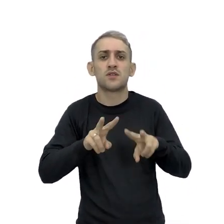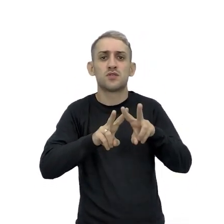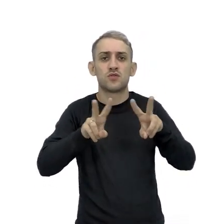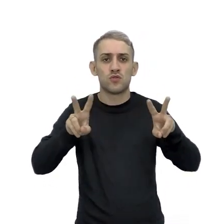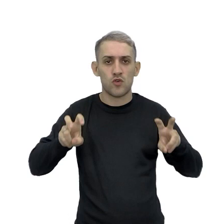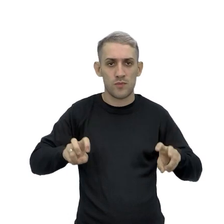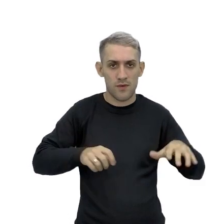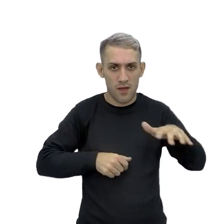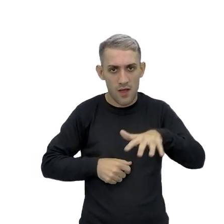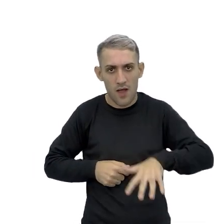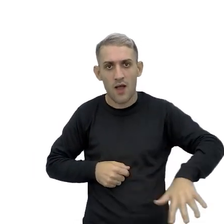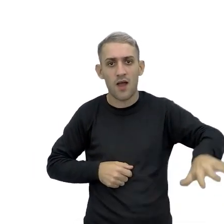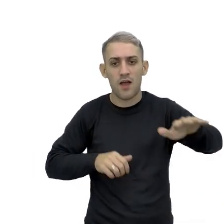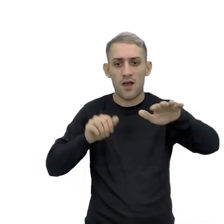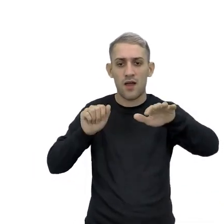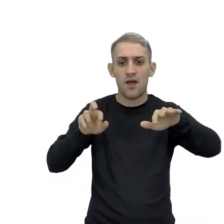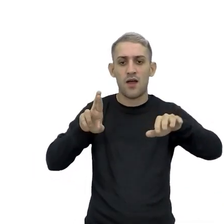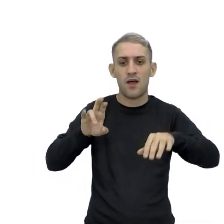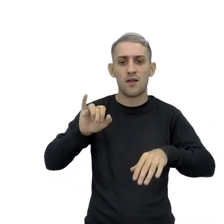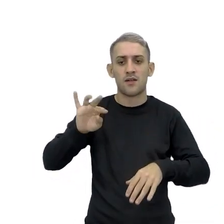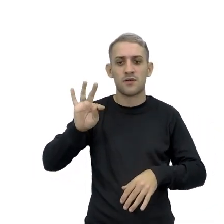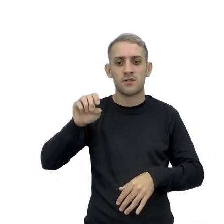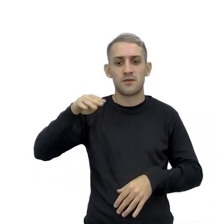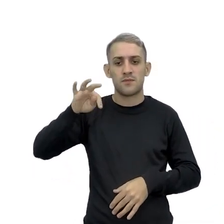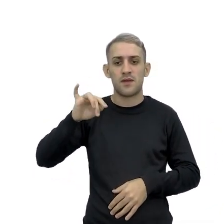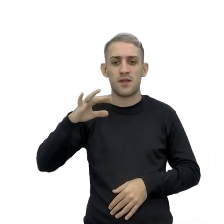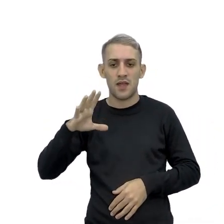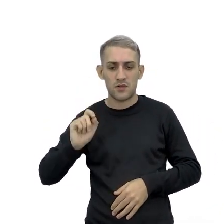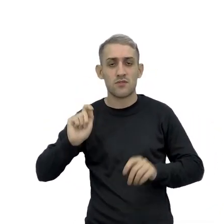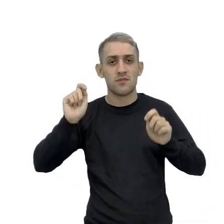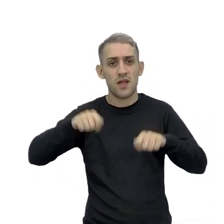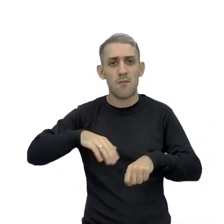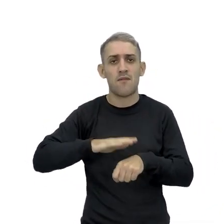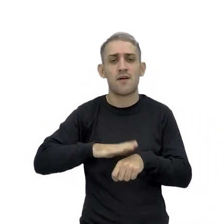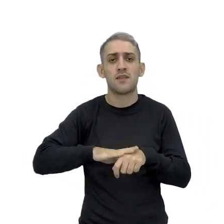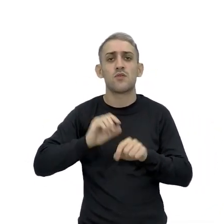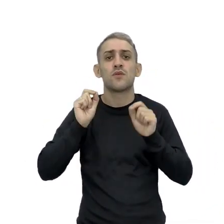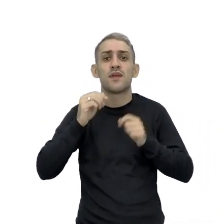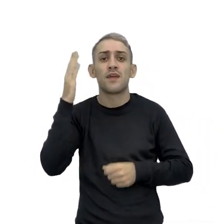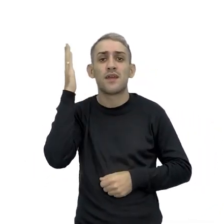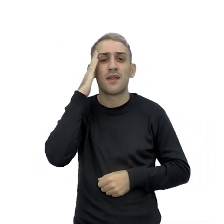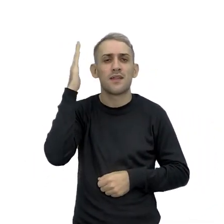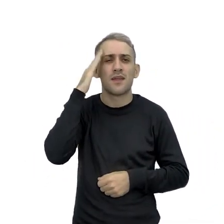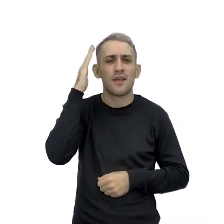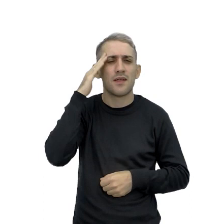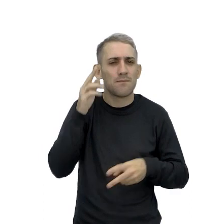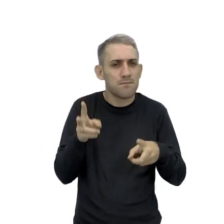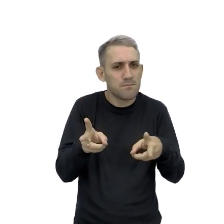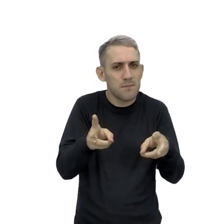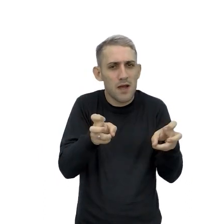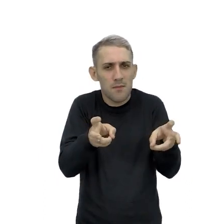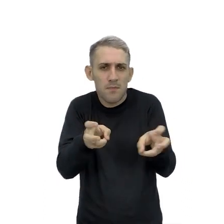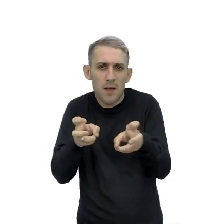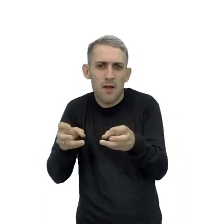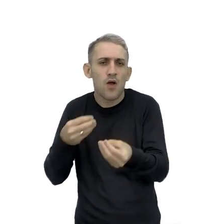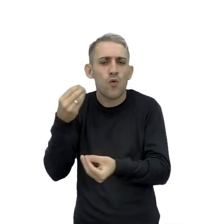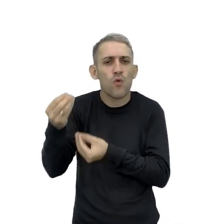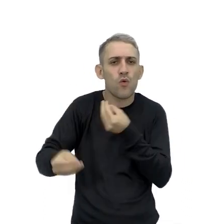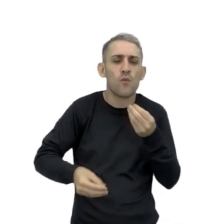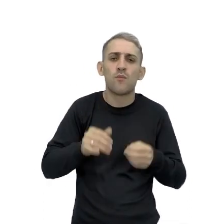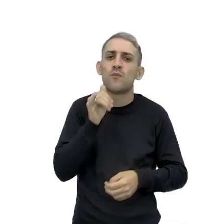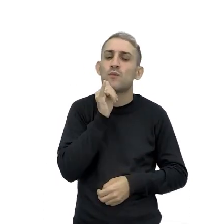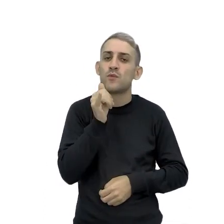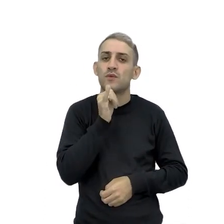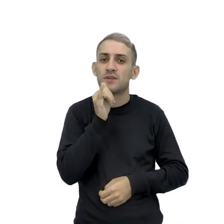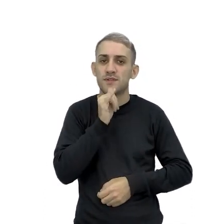campo aritmético, que é quando ele vai fazendo essa interpretação, ele vai crescendo nessa percepção de que uma